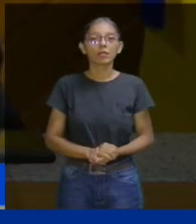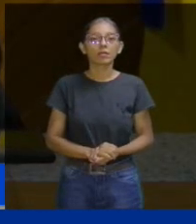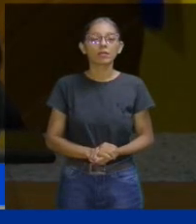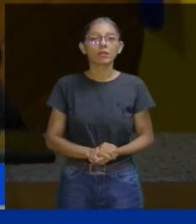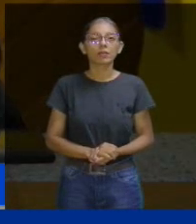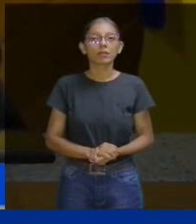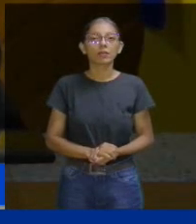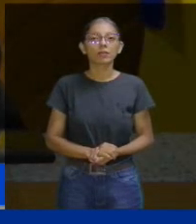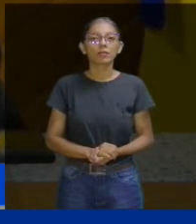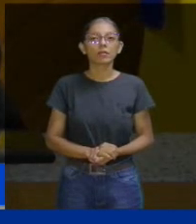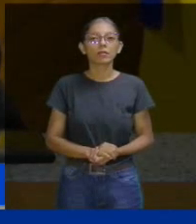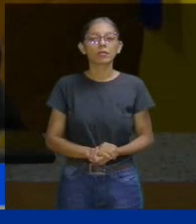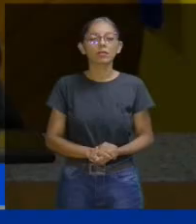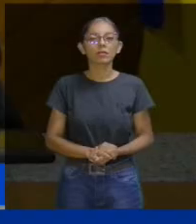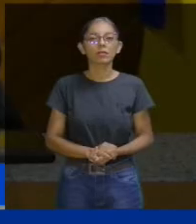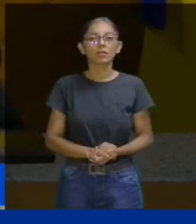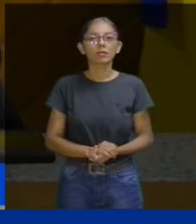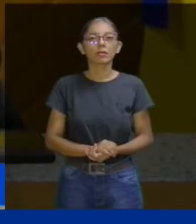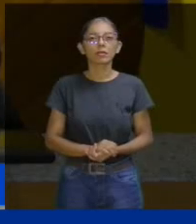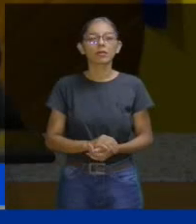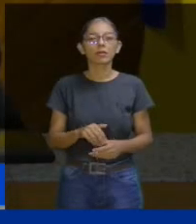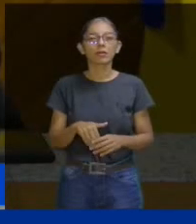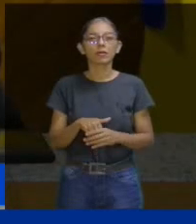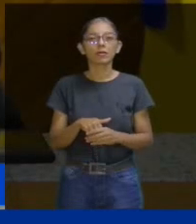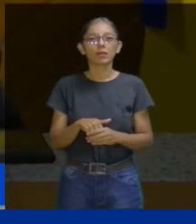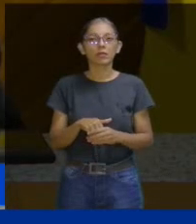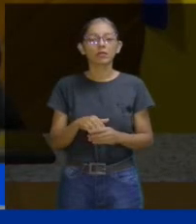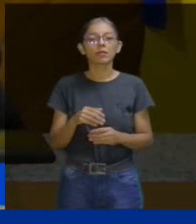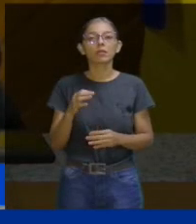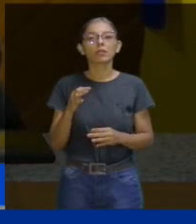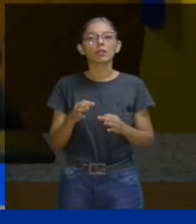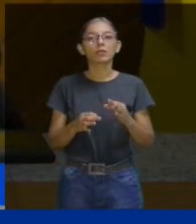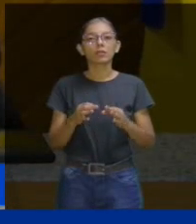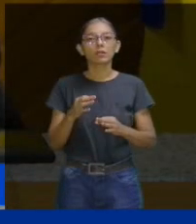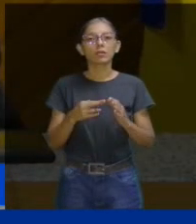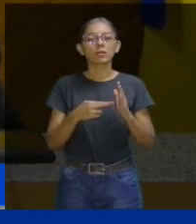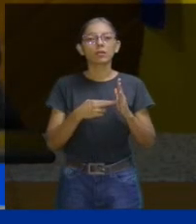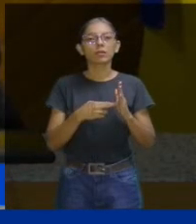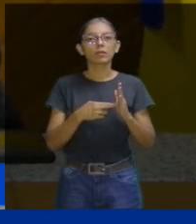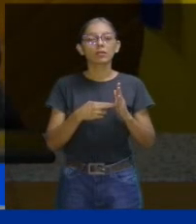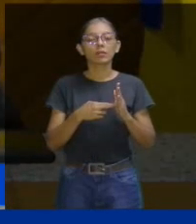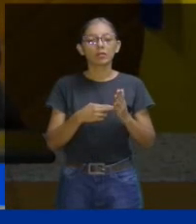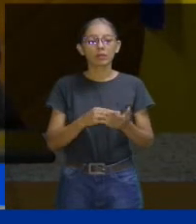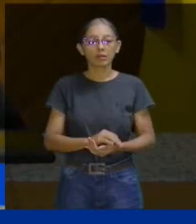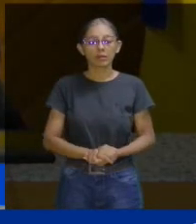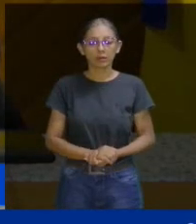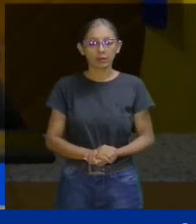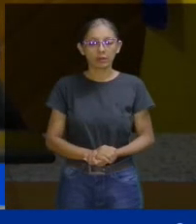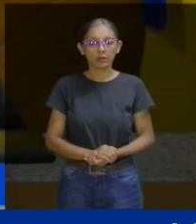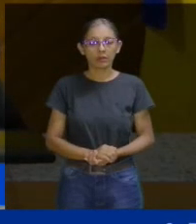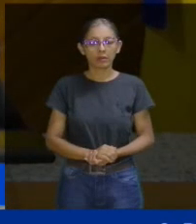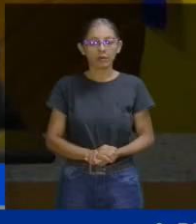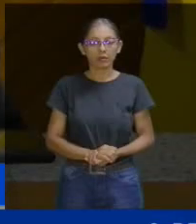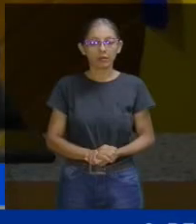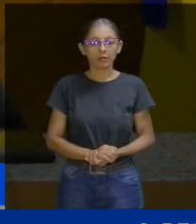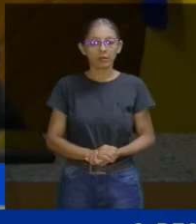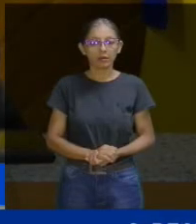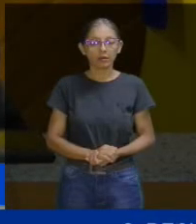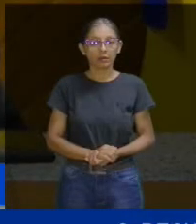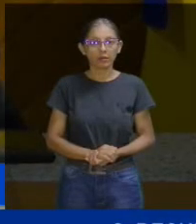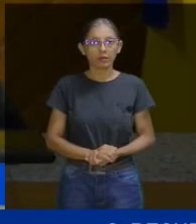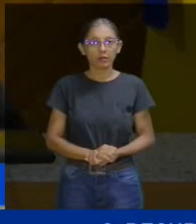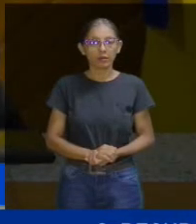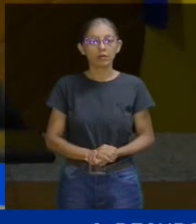proferido pela juíza relatora, vencidos juízes